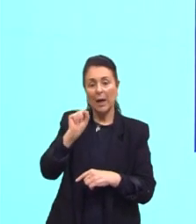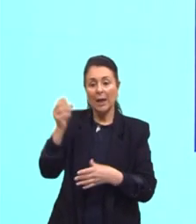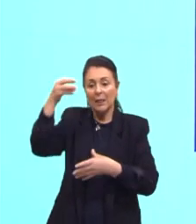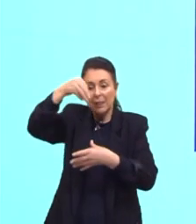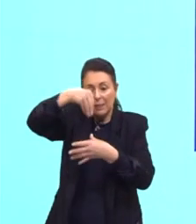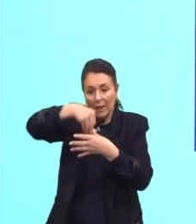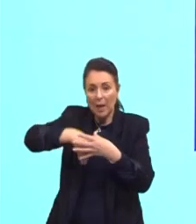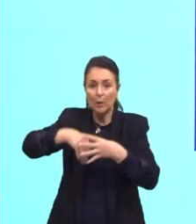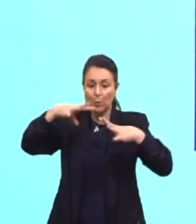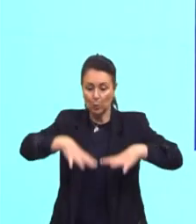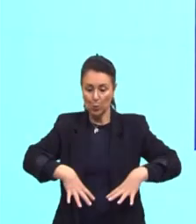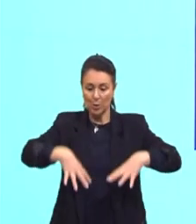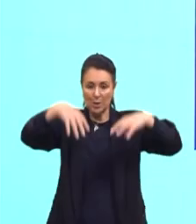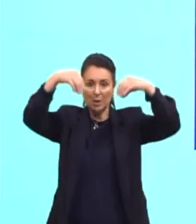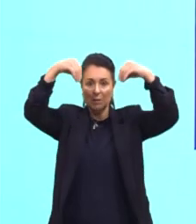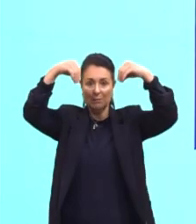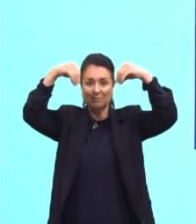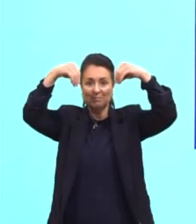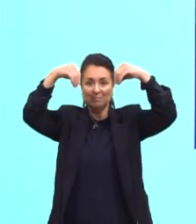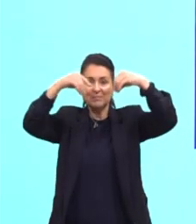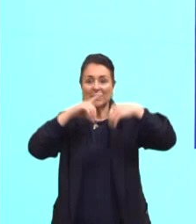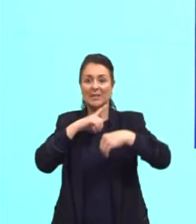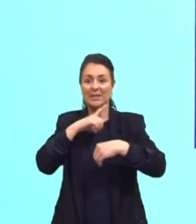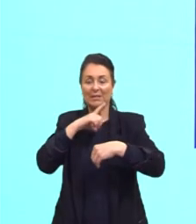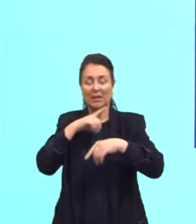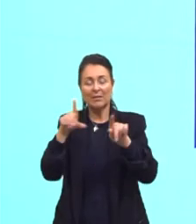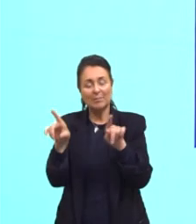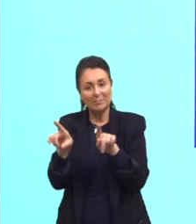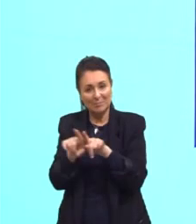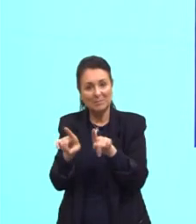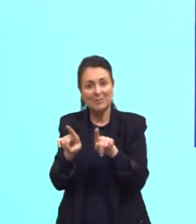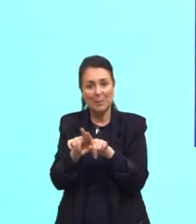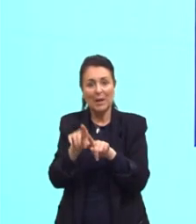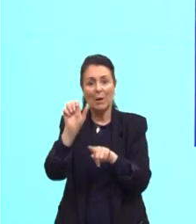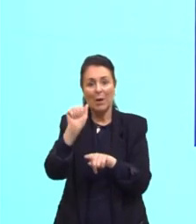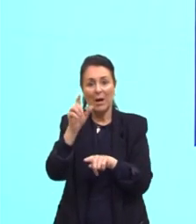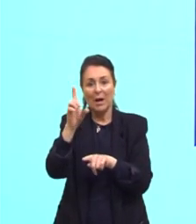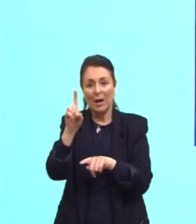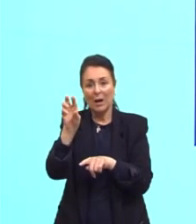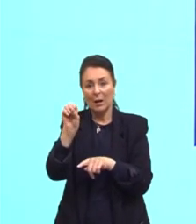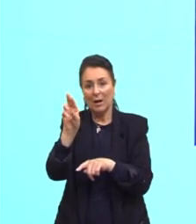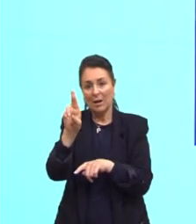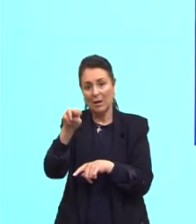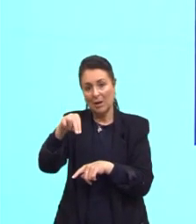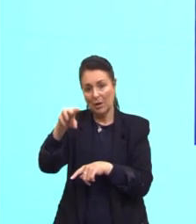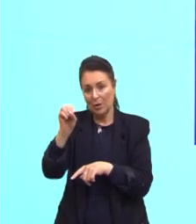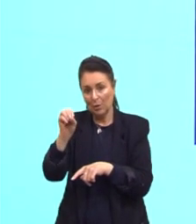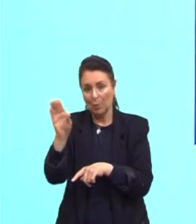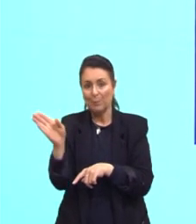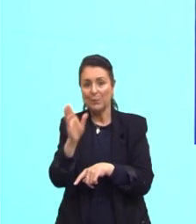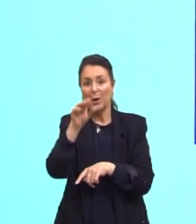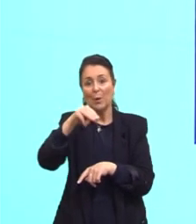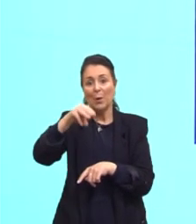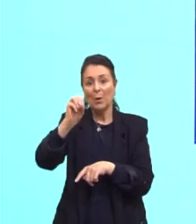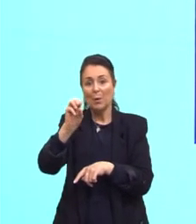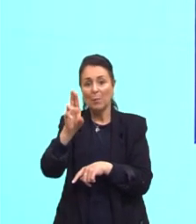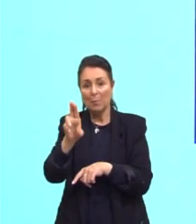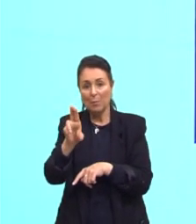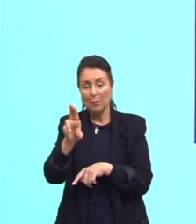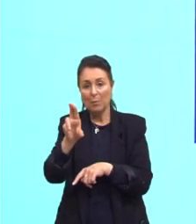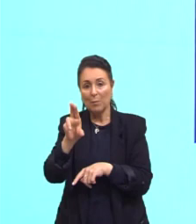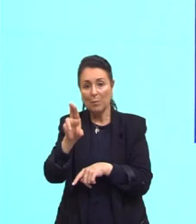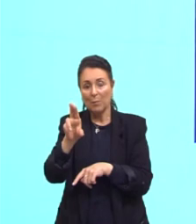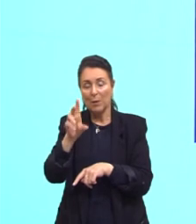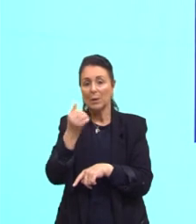interior dos palácios ele passa a ter a dor nos essas molduras aí essas molduras